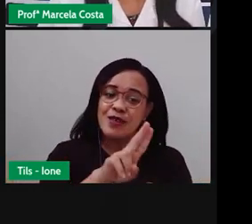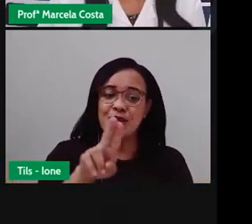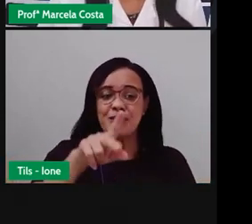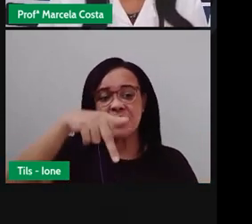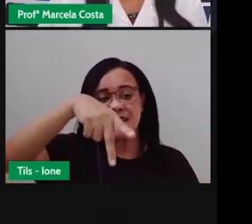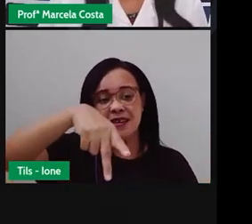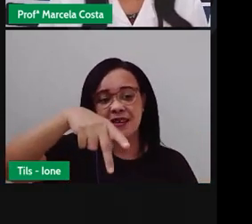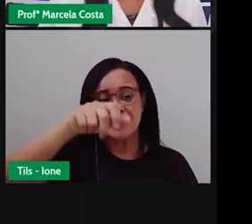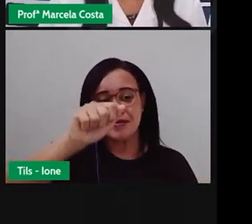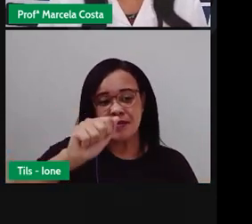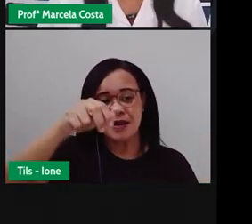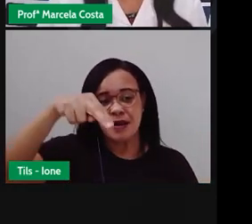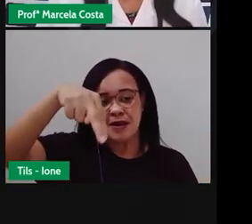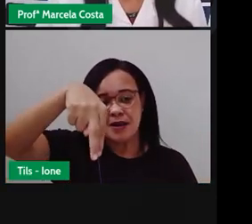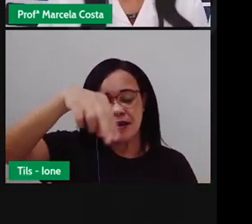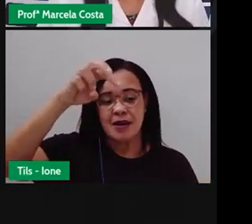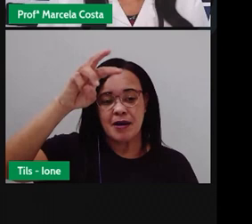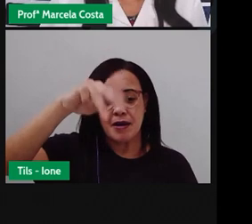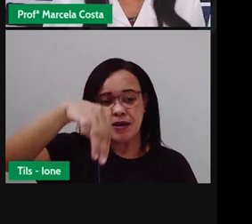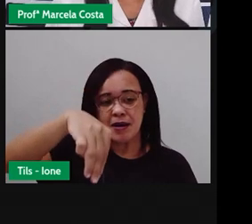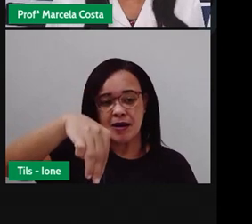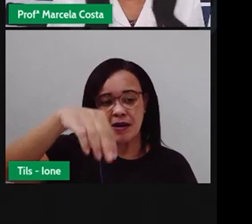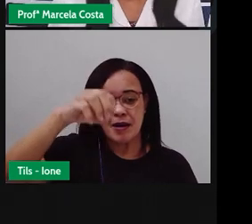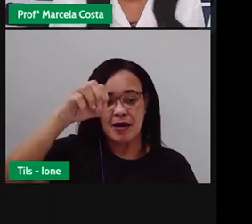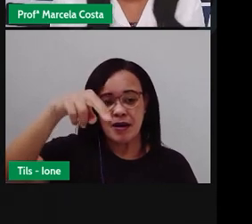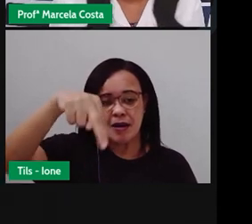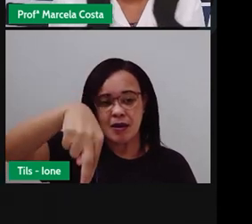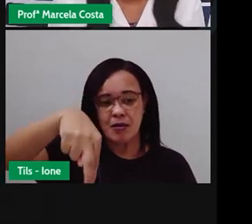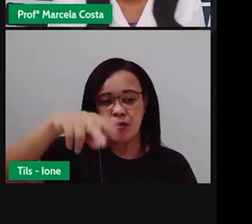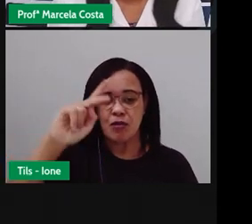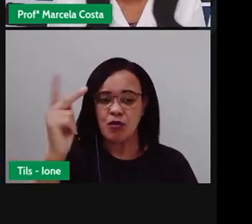pá. Monha